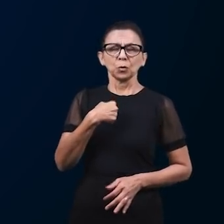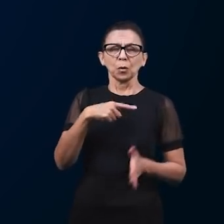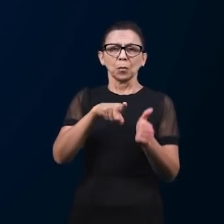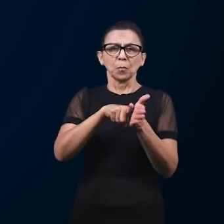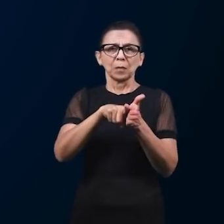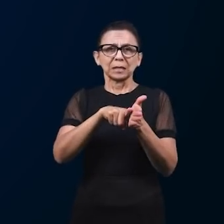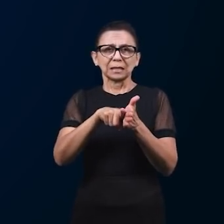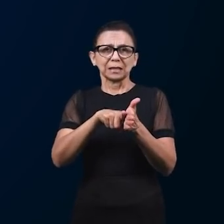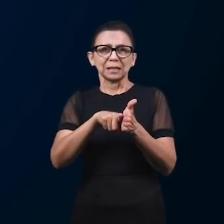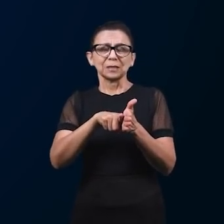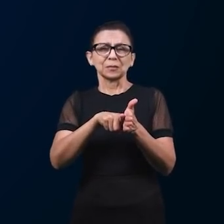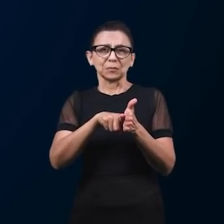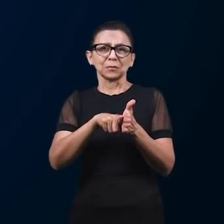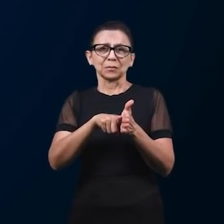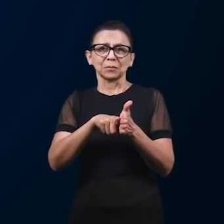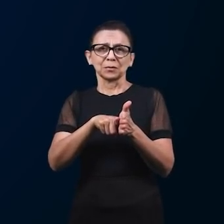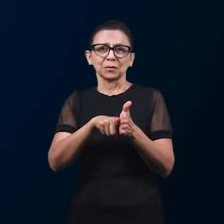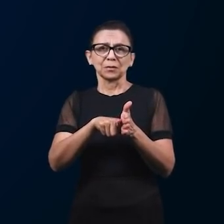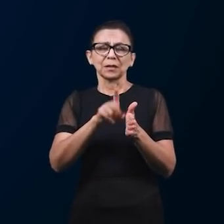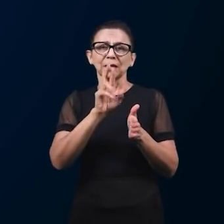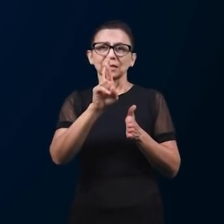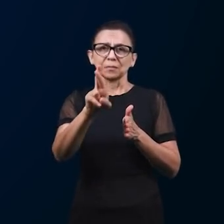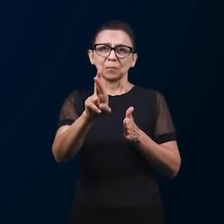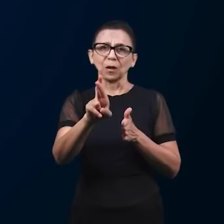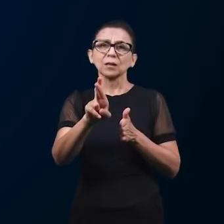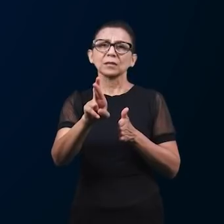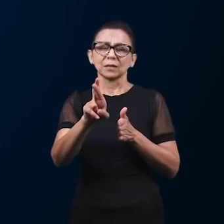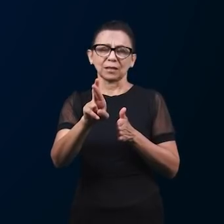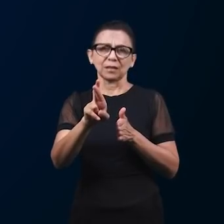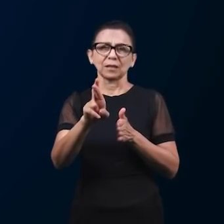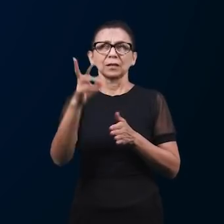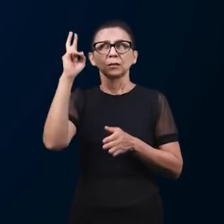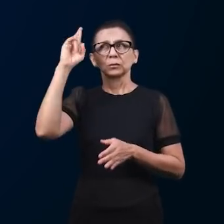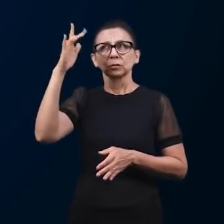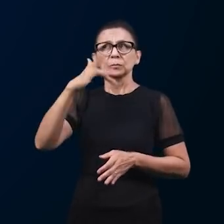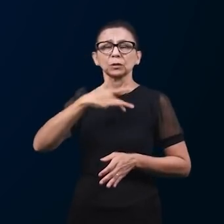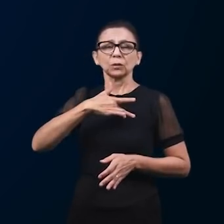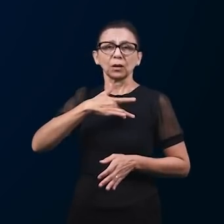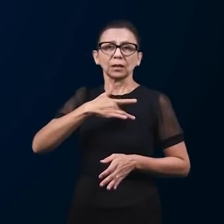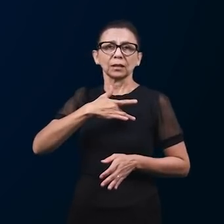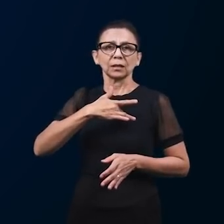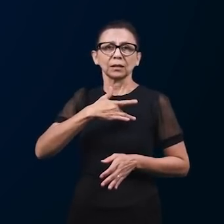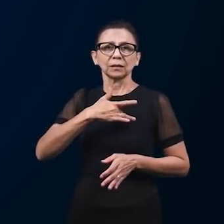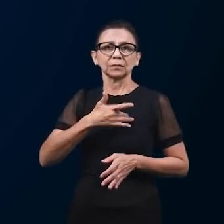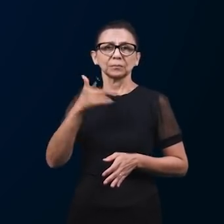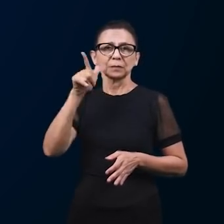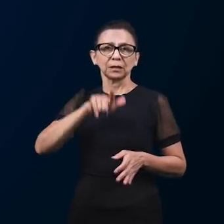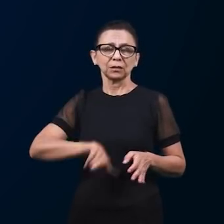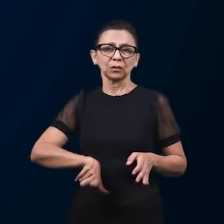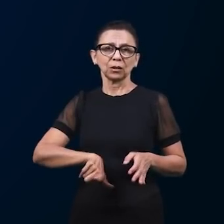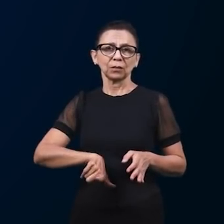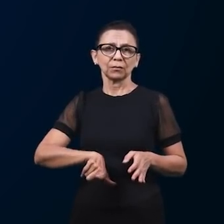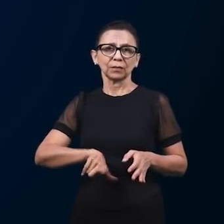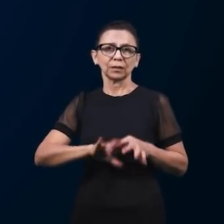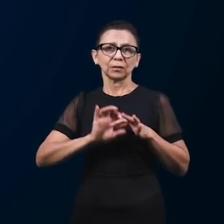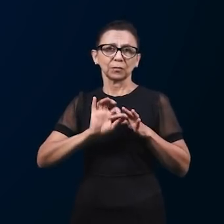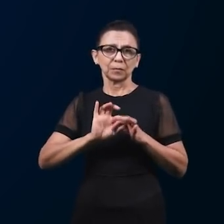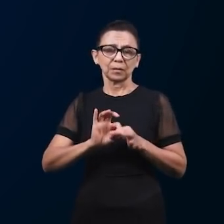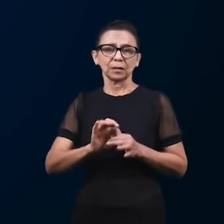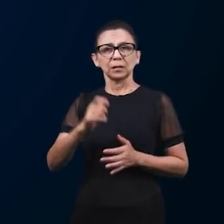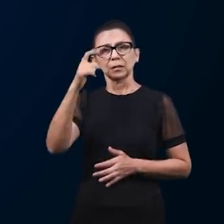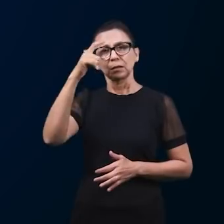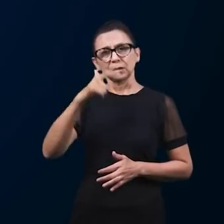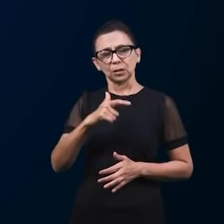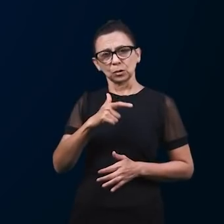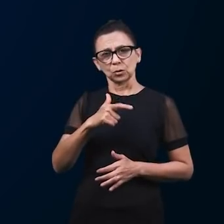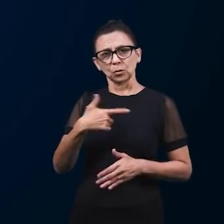preparo uma resposta para a Escola Bíblica Dominical, o Senhor me toca, me renova. Eu sou um membro